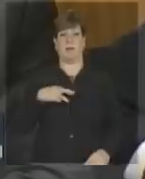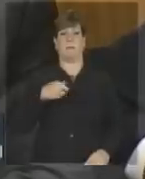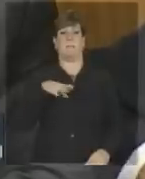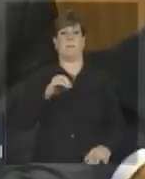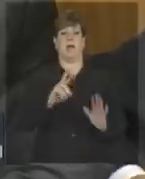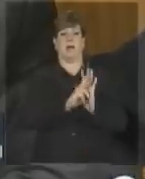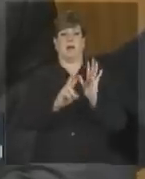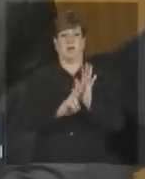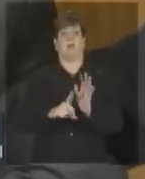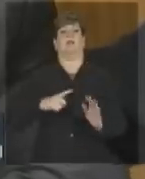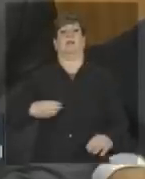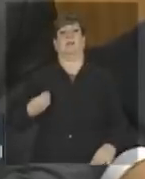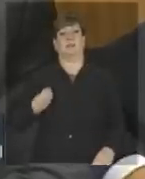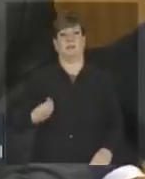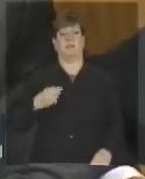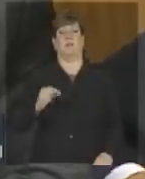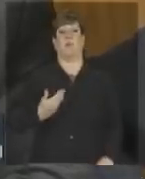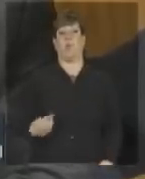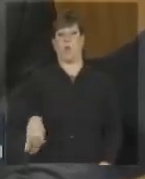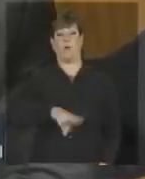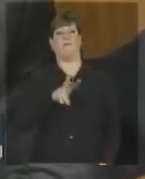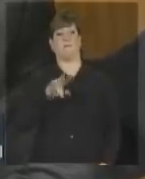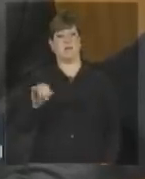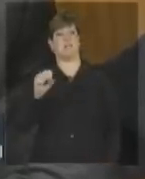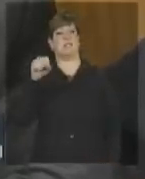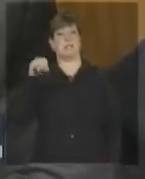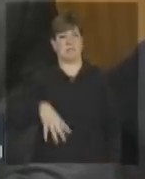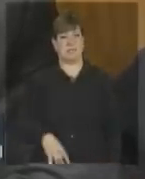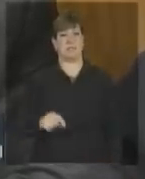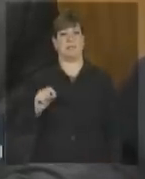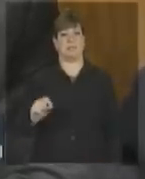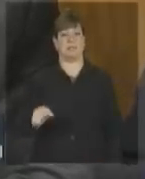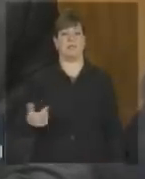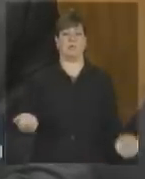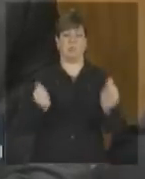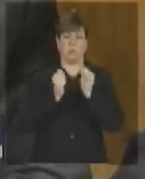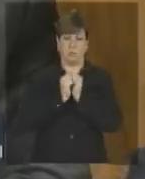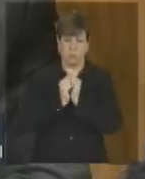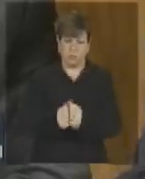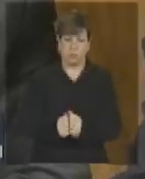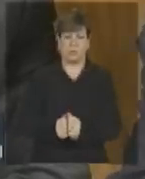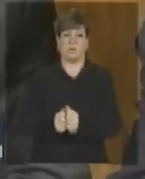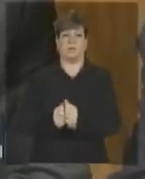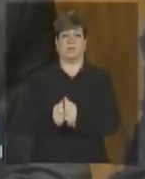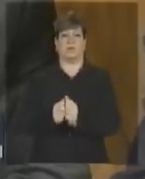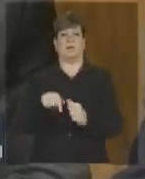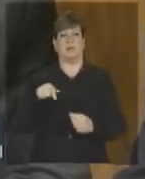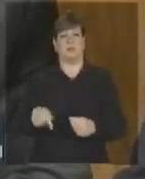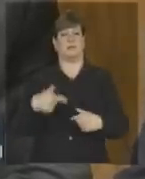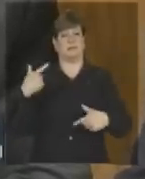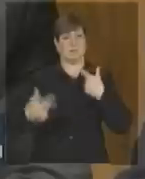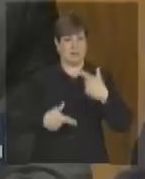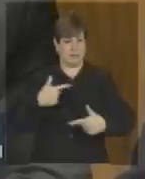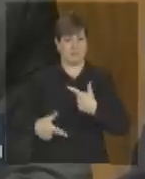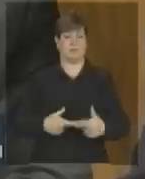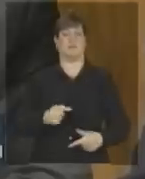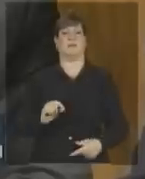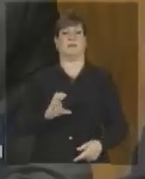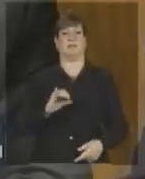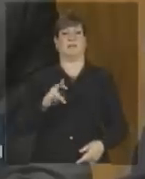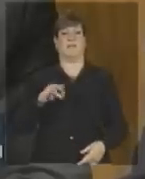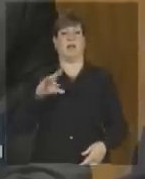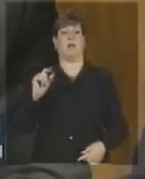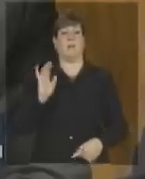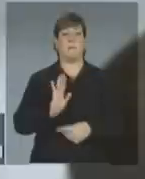regulatório existe, e nós vamos, sim, estar juntos nessa cruzada cívica por um